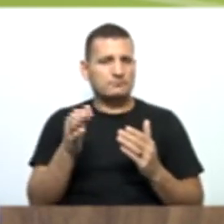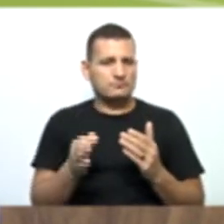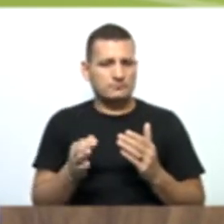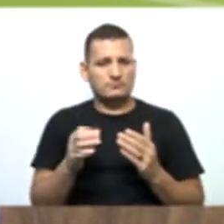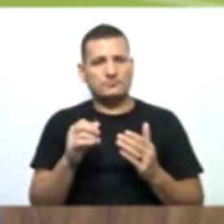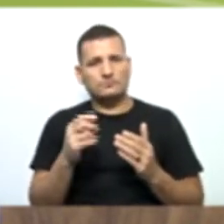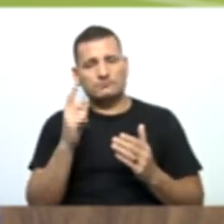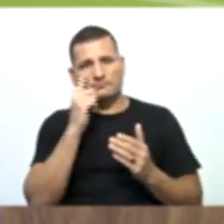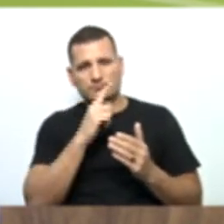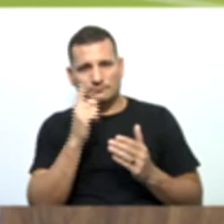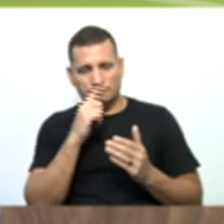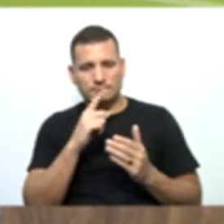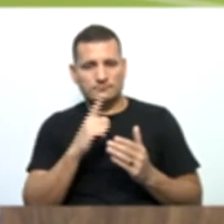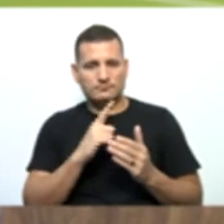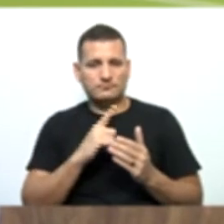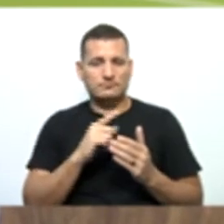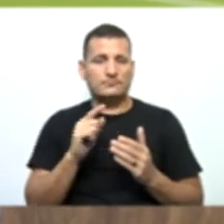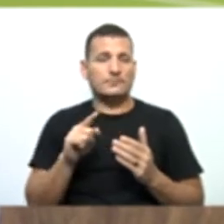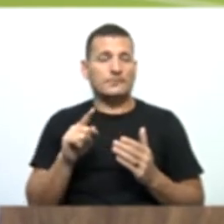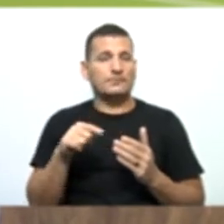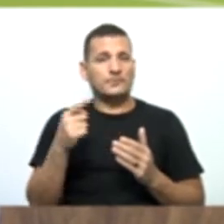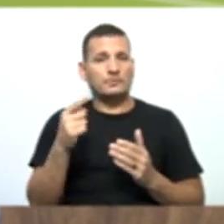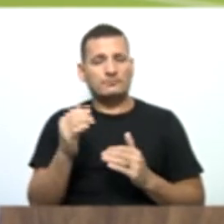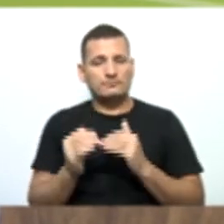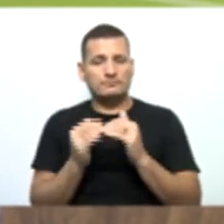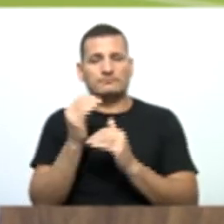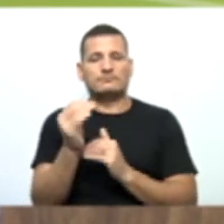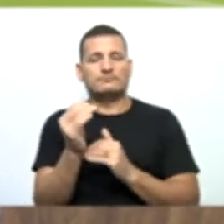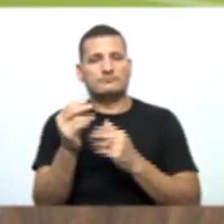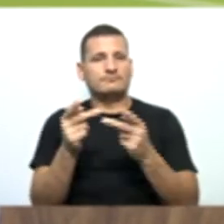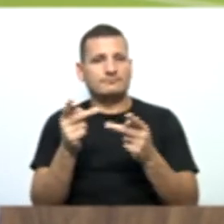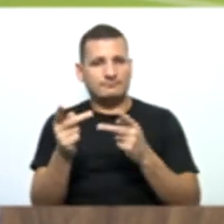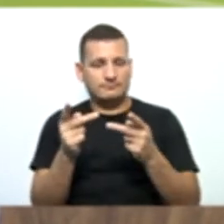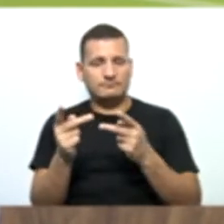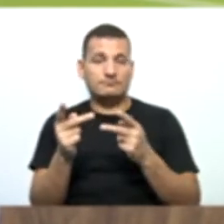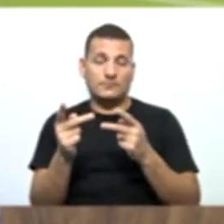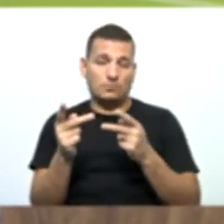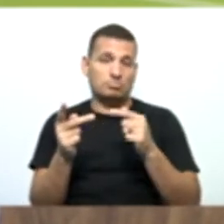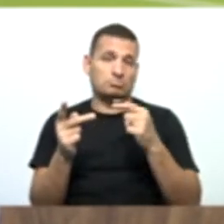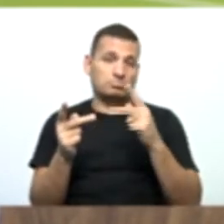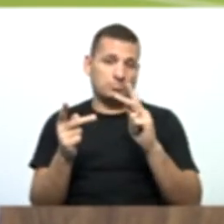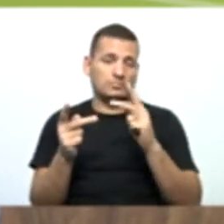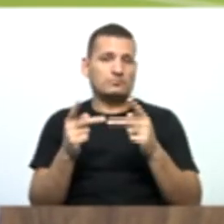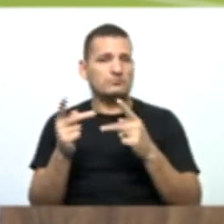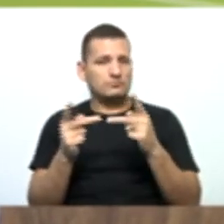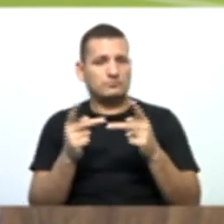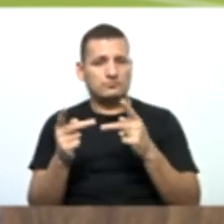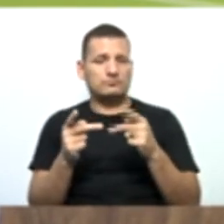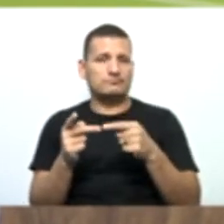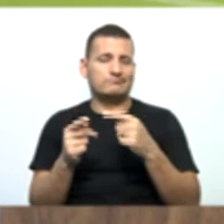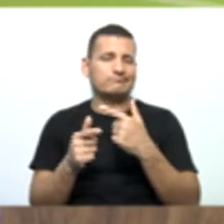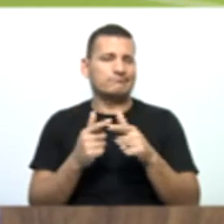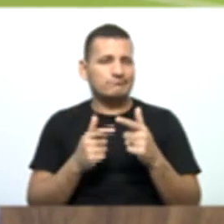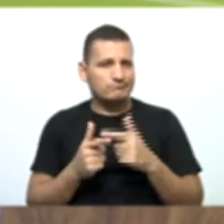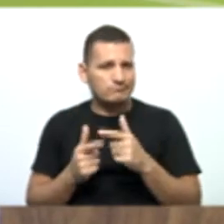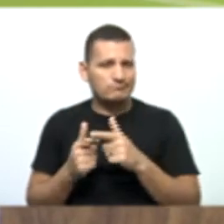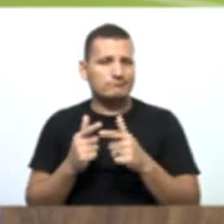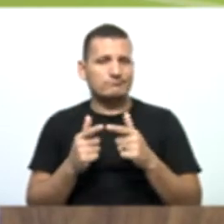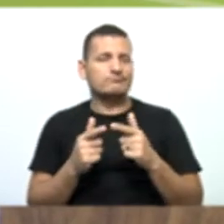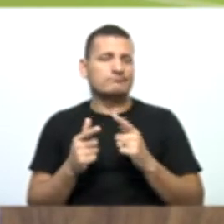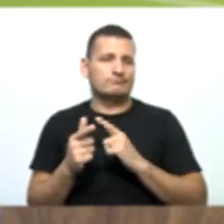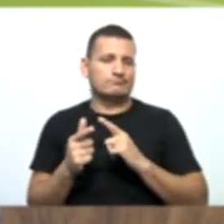falha na análise, o próximo passo é o projeto. Então, o teu projeto ele já vai estar com algum problema, com